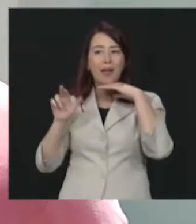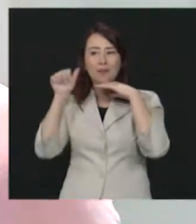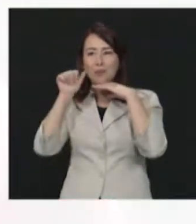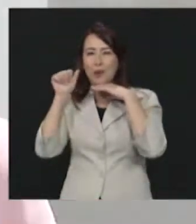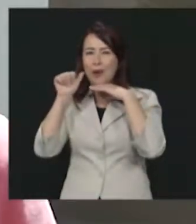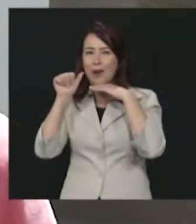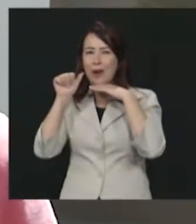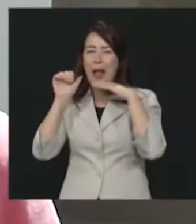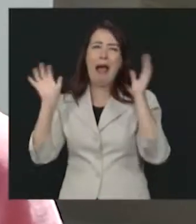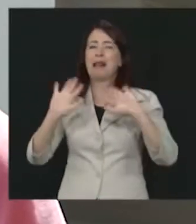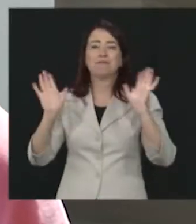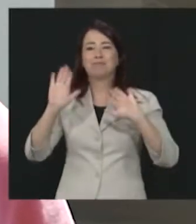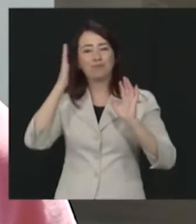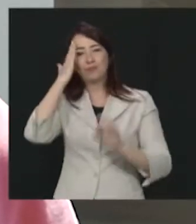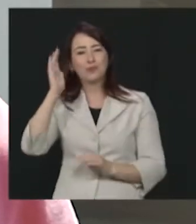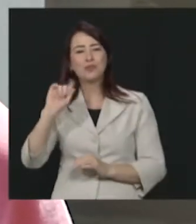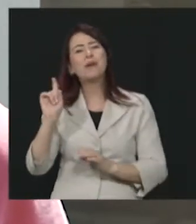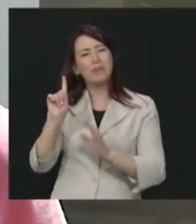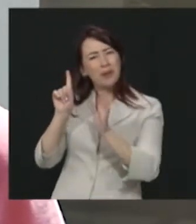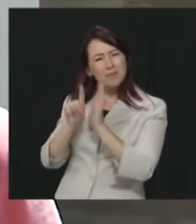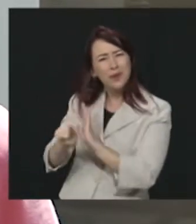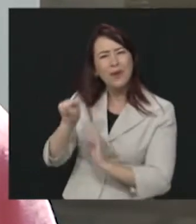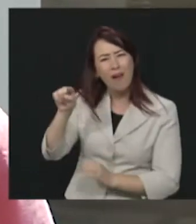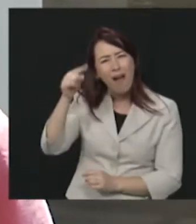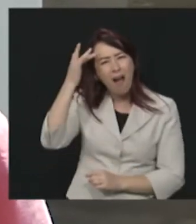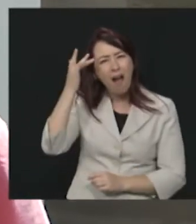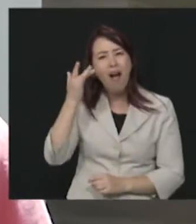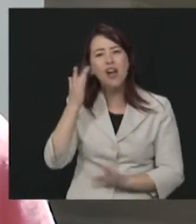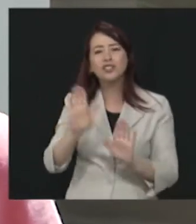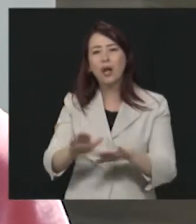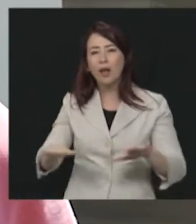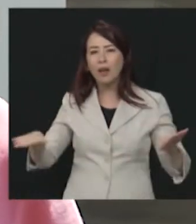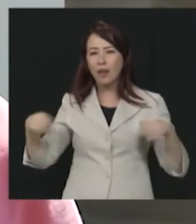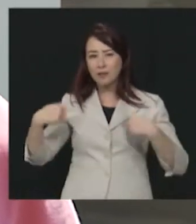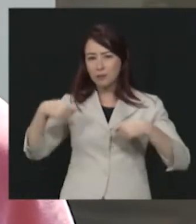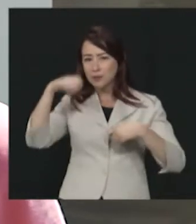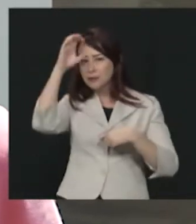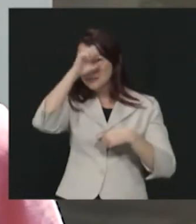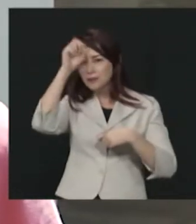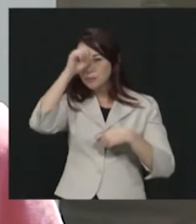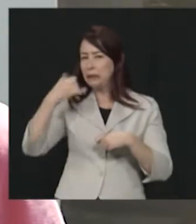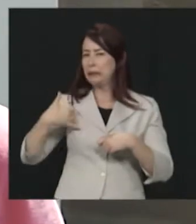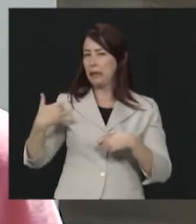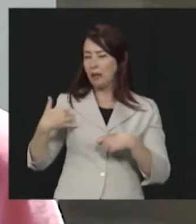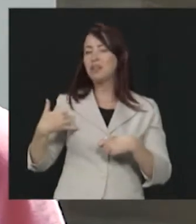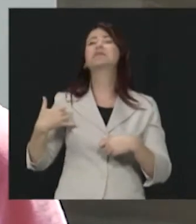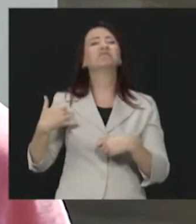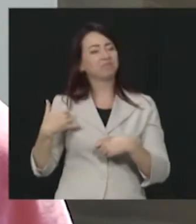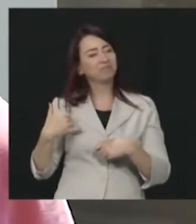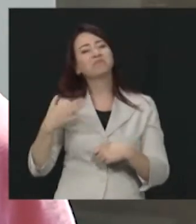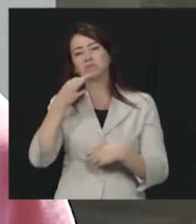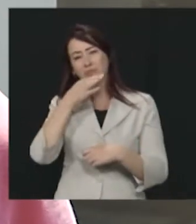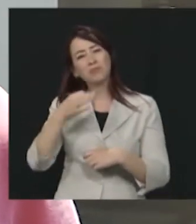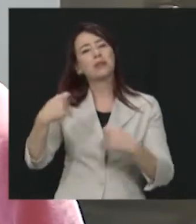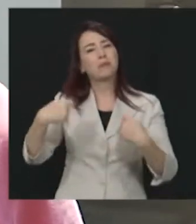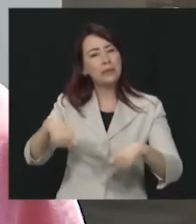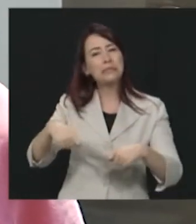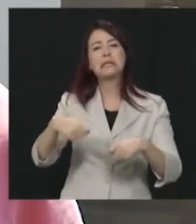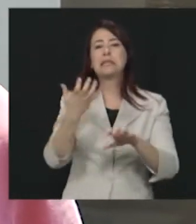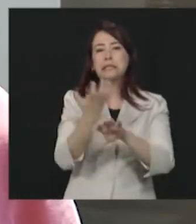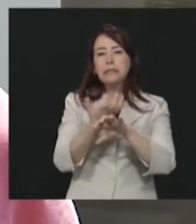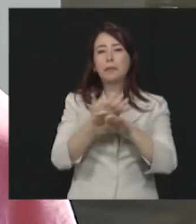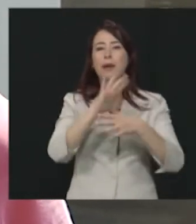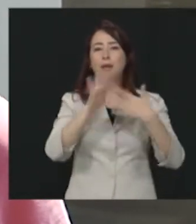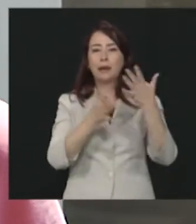Não, não sei. Você acha que as crianças deveriam aprender isso desde cedo? Deveria ser matéria obrigatória? Assim como português, a matemática, a ciências,